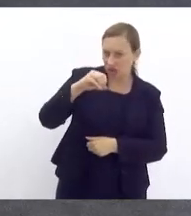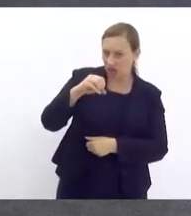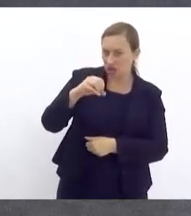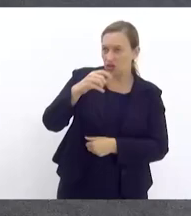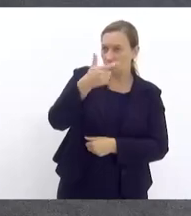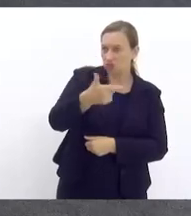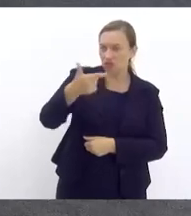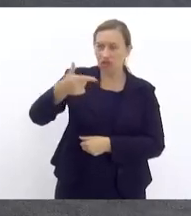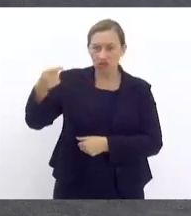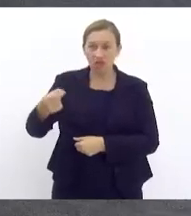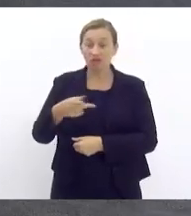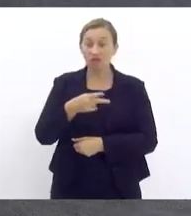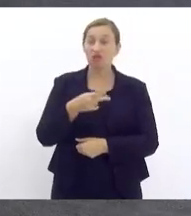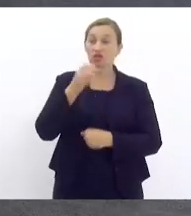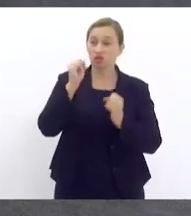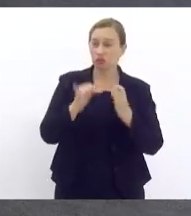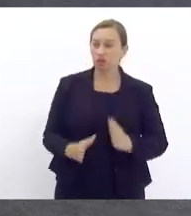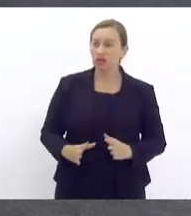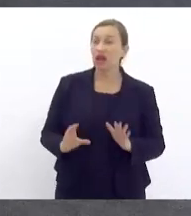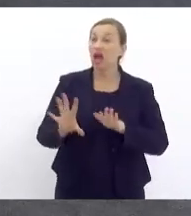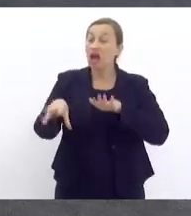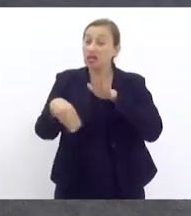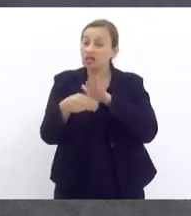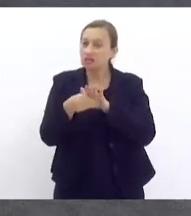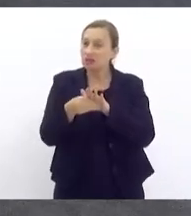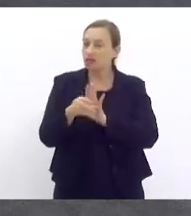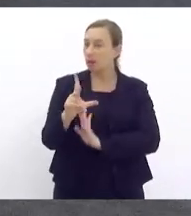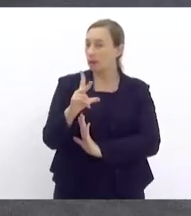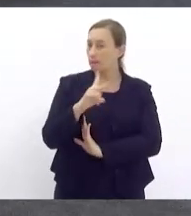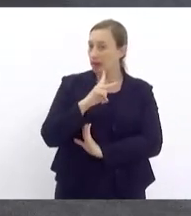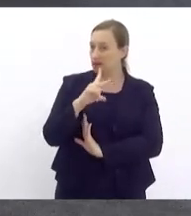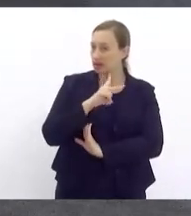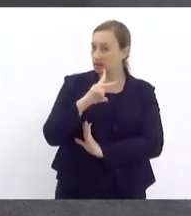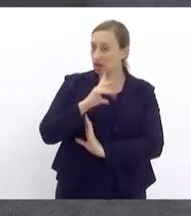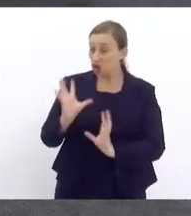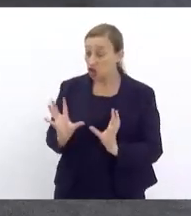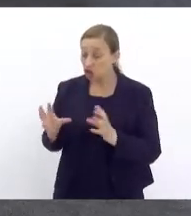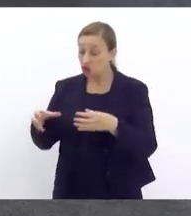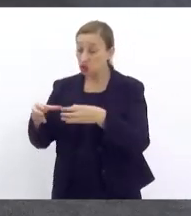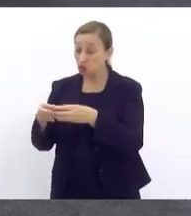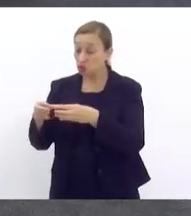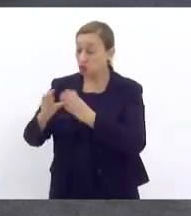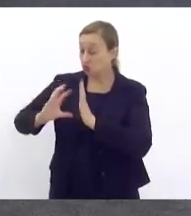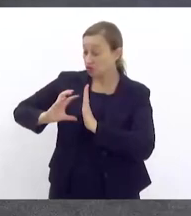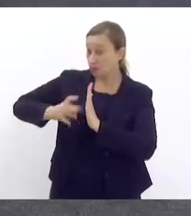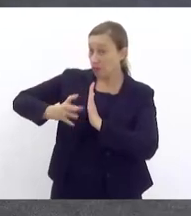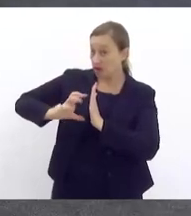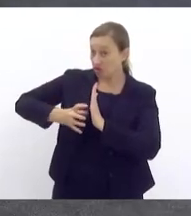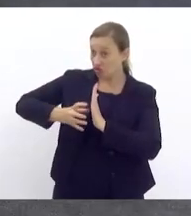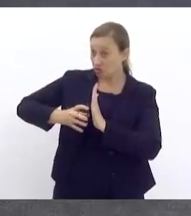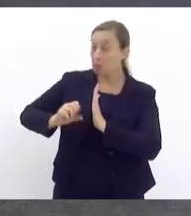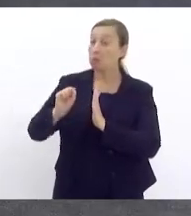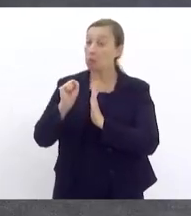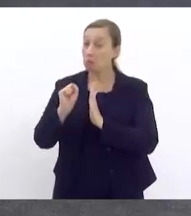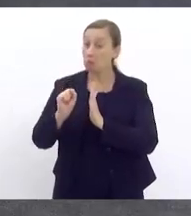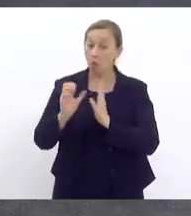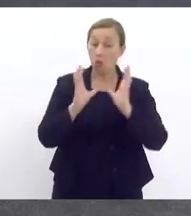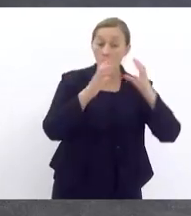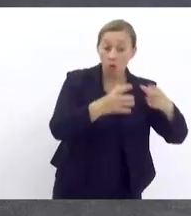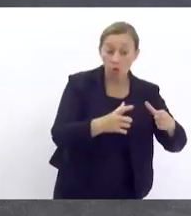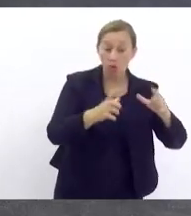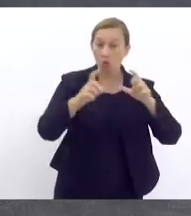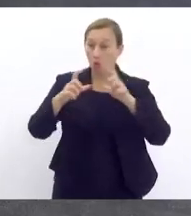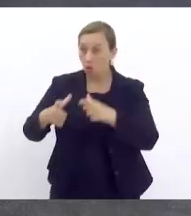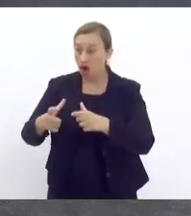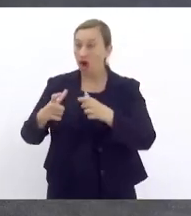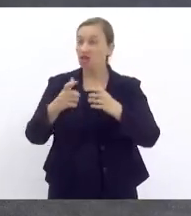210 diz o seguinte as emendas individuais e de bancada de parlamentares por regiões de governo